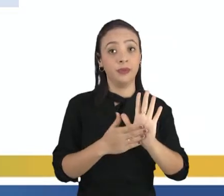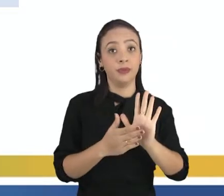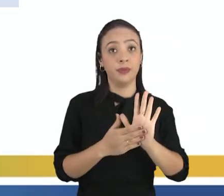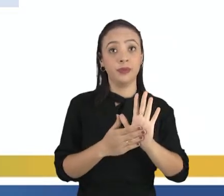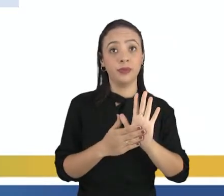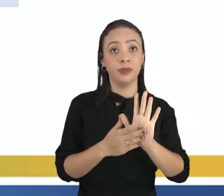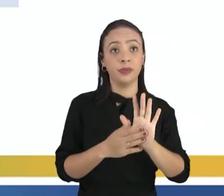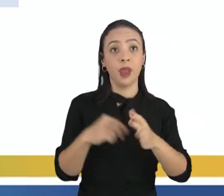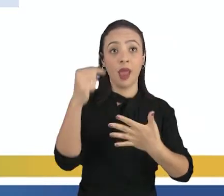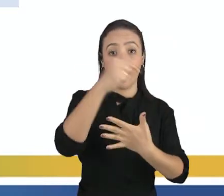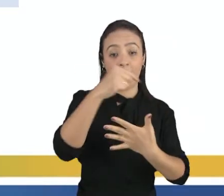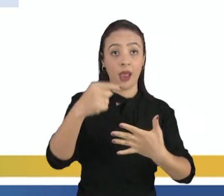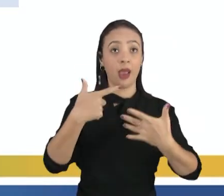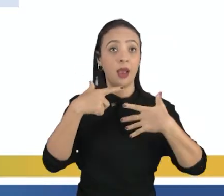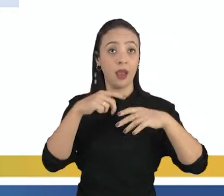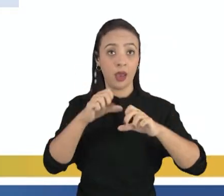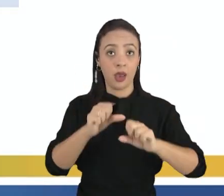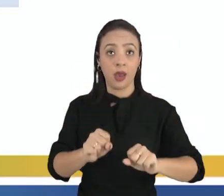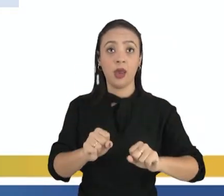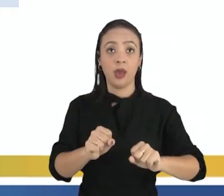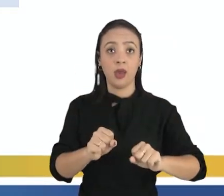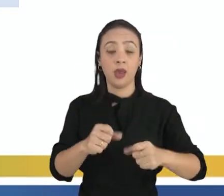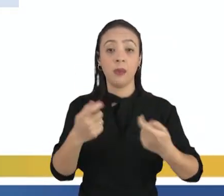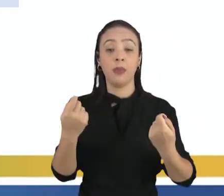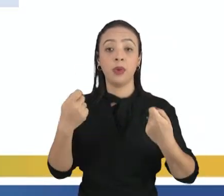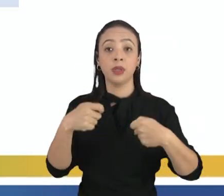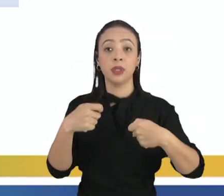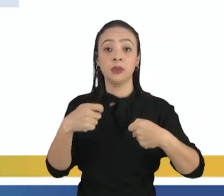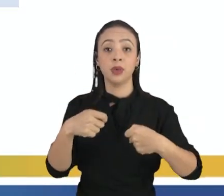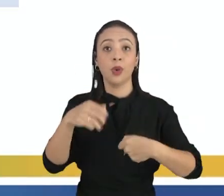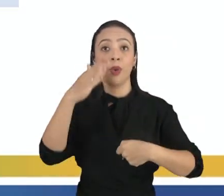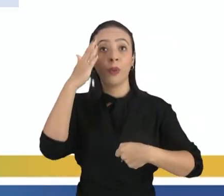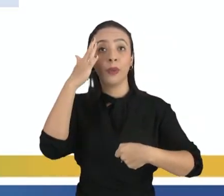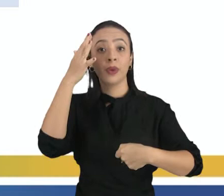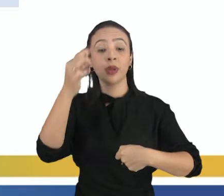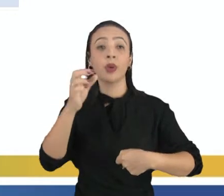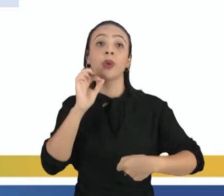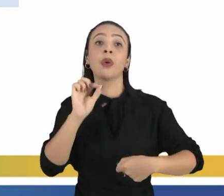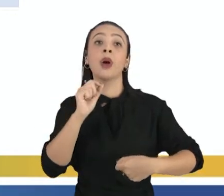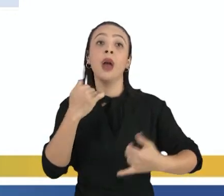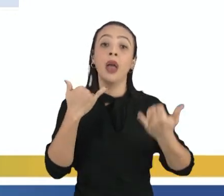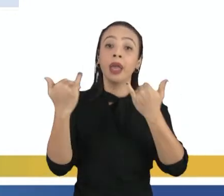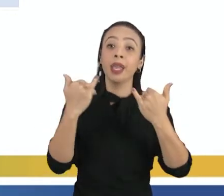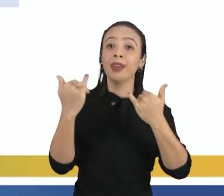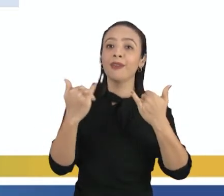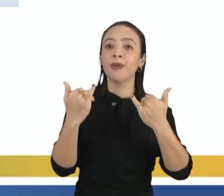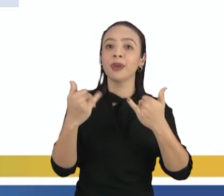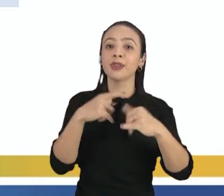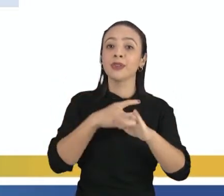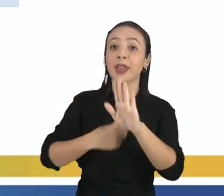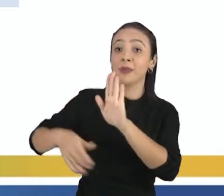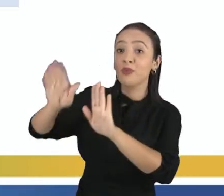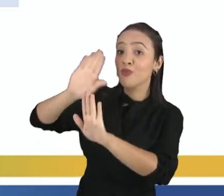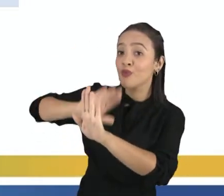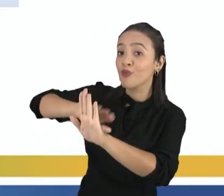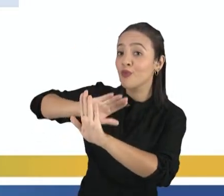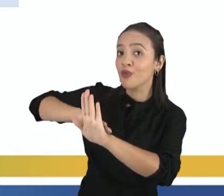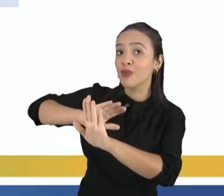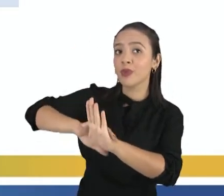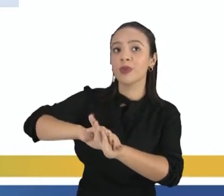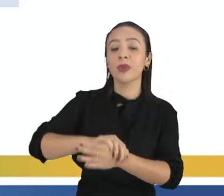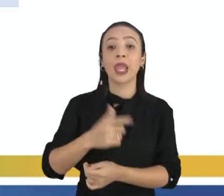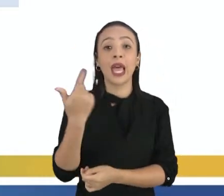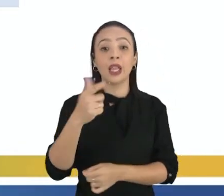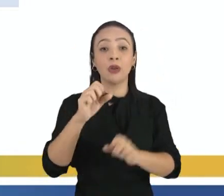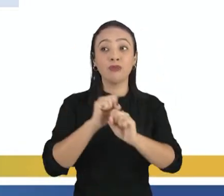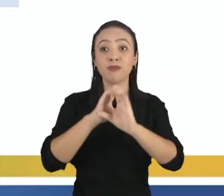são elementos linguísticos que permitem o entendimento de informações secundárias, não